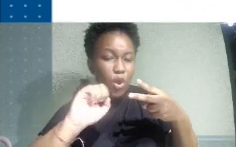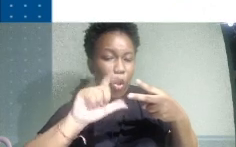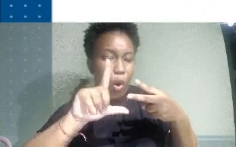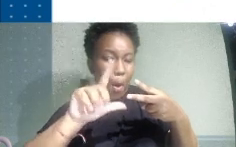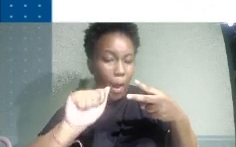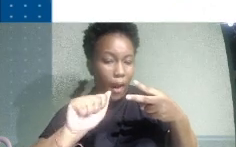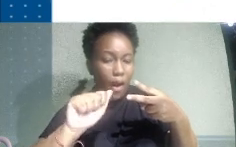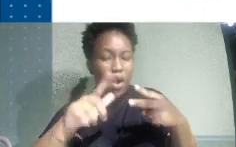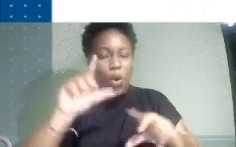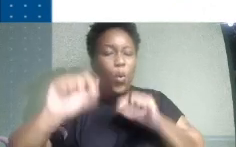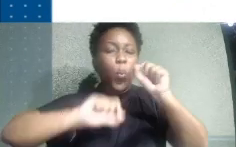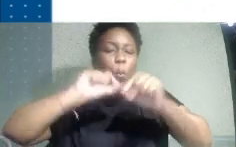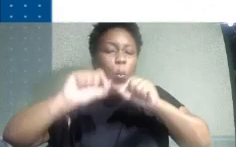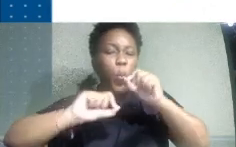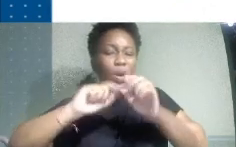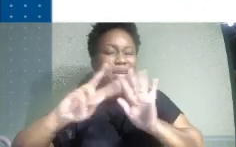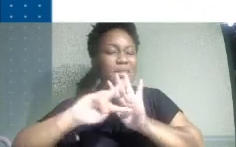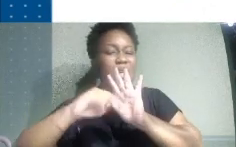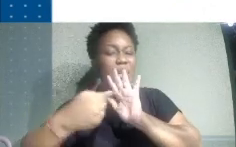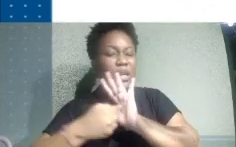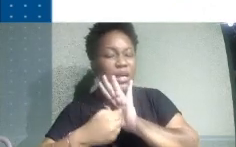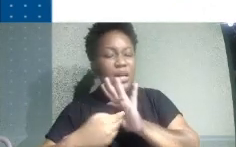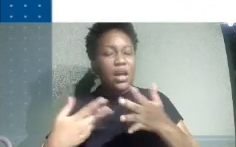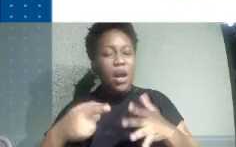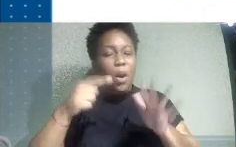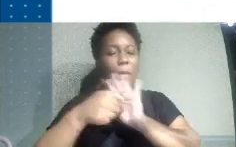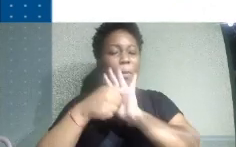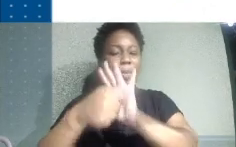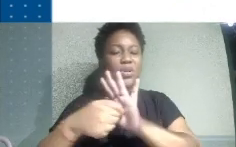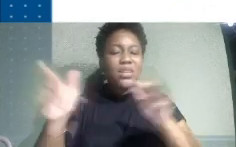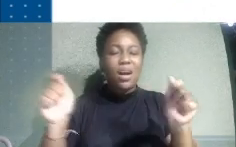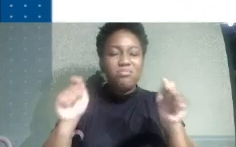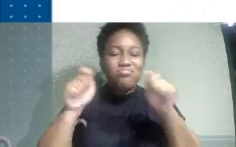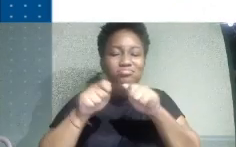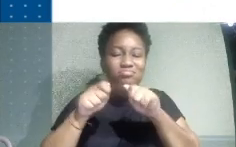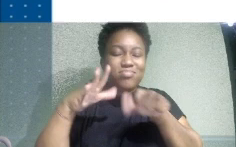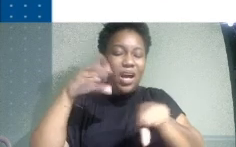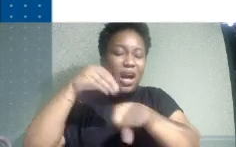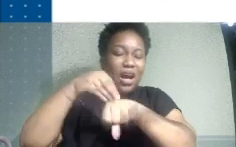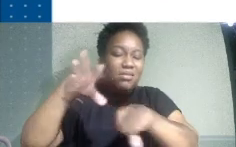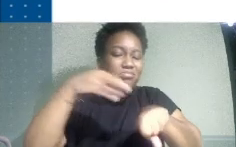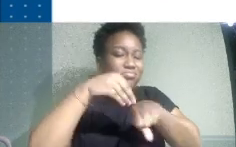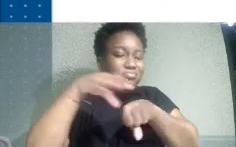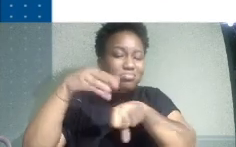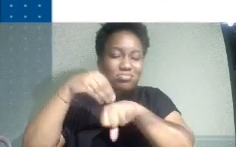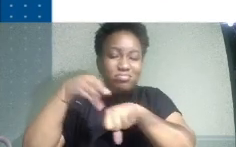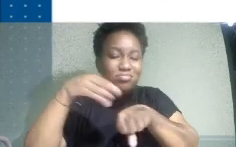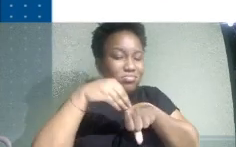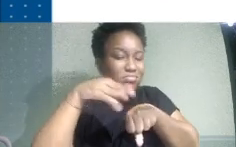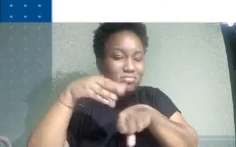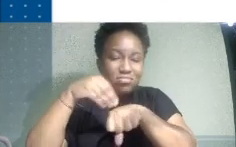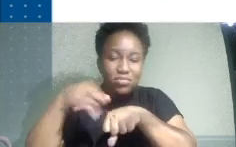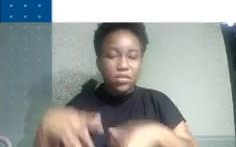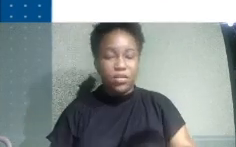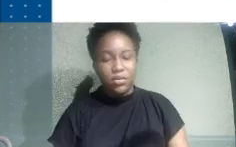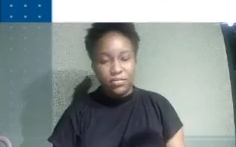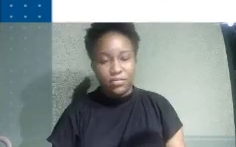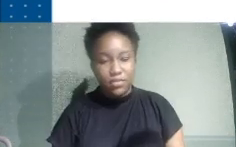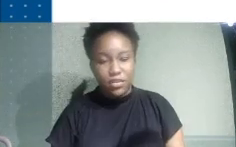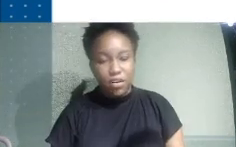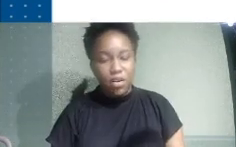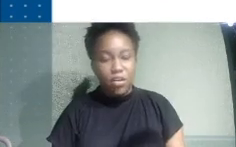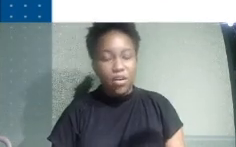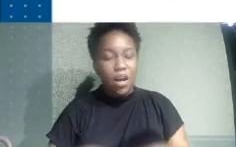mesma coisa. O que é isso? Ele determina a capacidade de condução, ou seja, o tamanho desse diâmetro ele vai